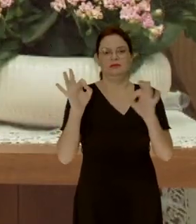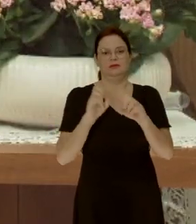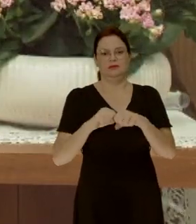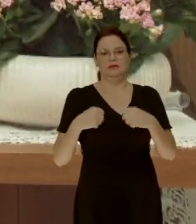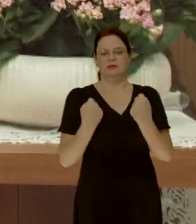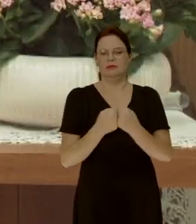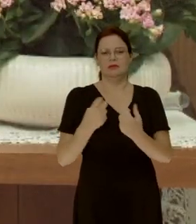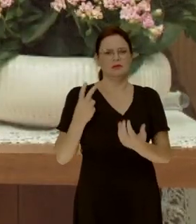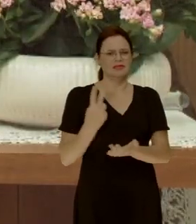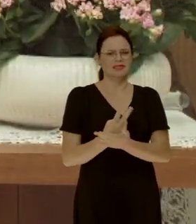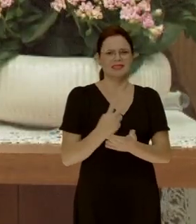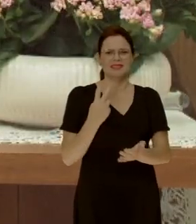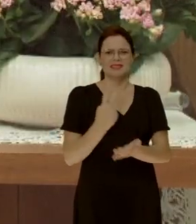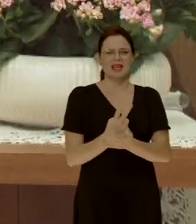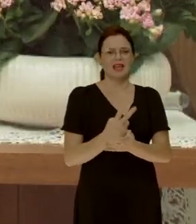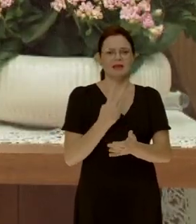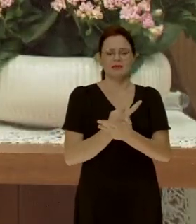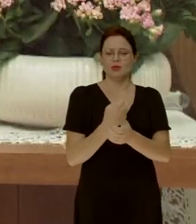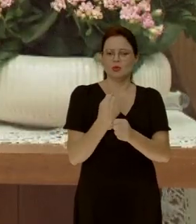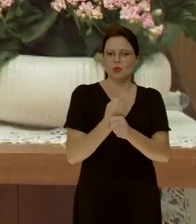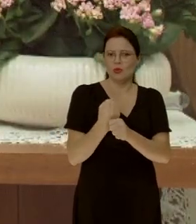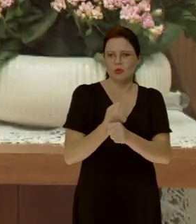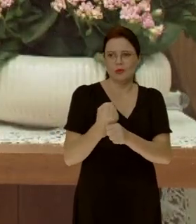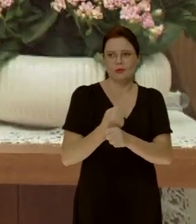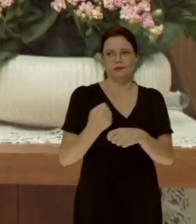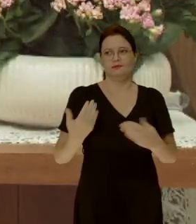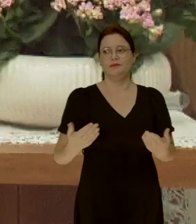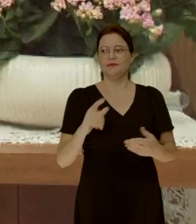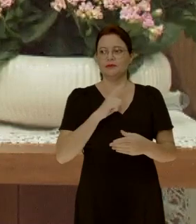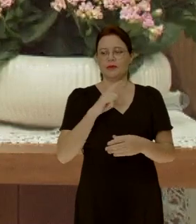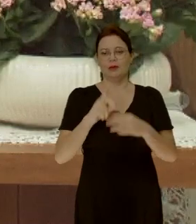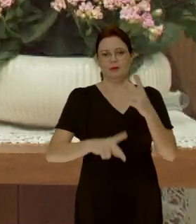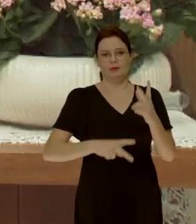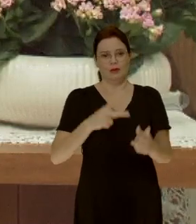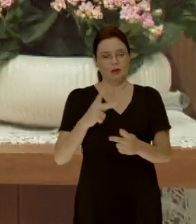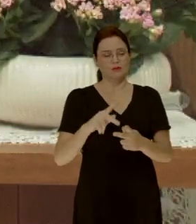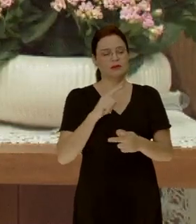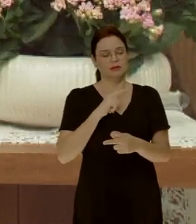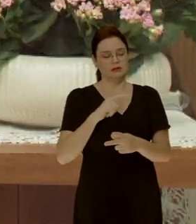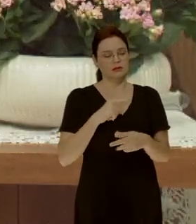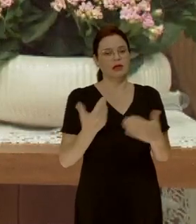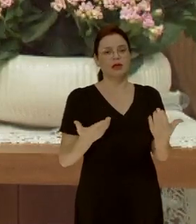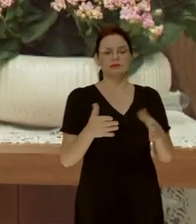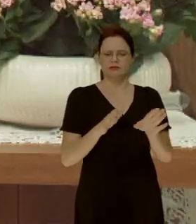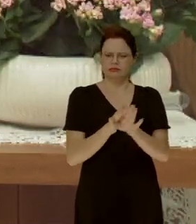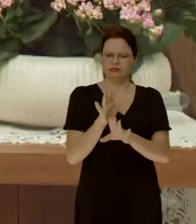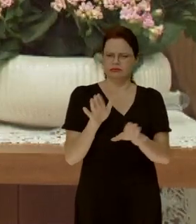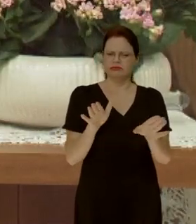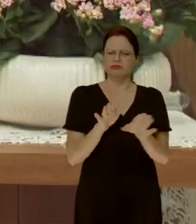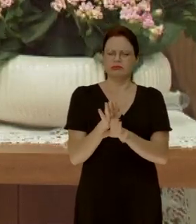2, 3 vezes no ano. Então, é um povo que está sendo instruído. Mas nós